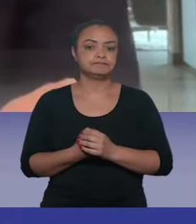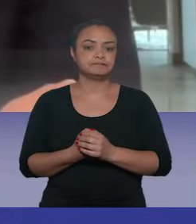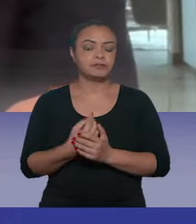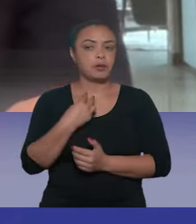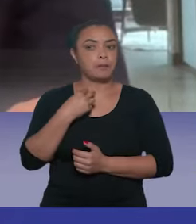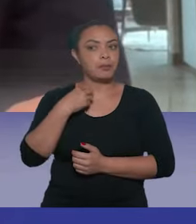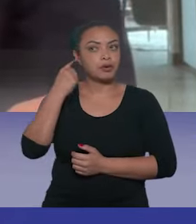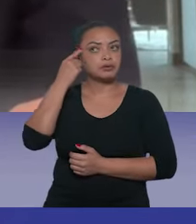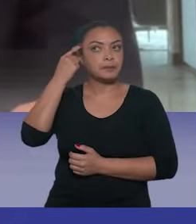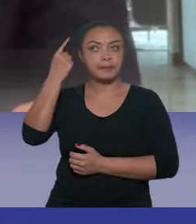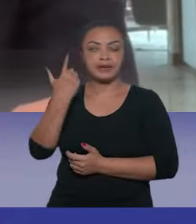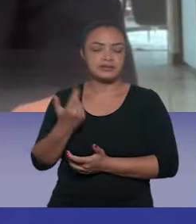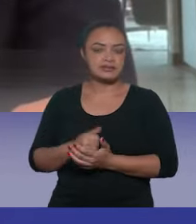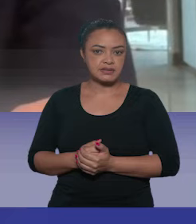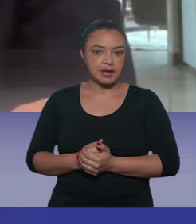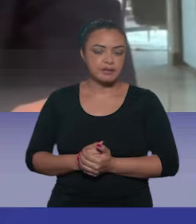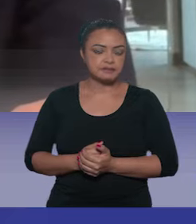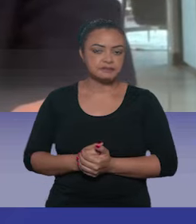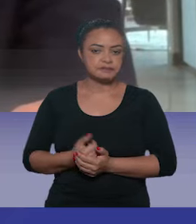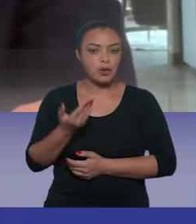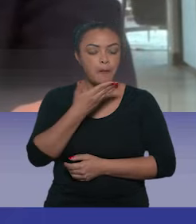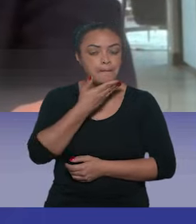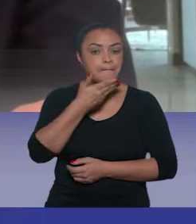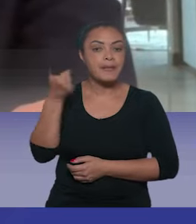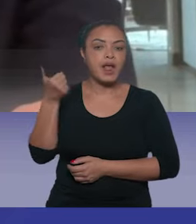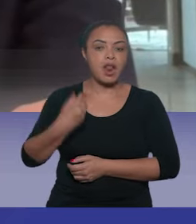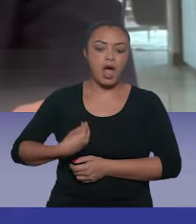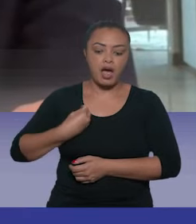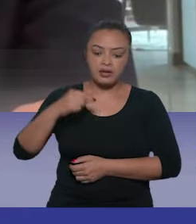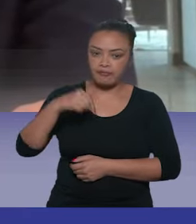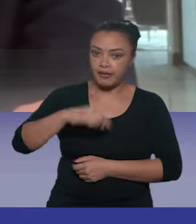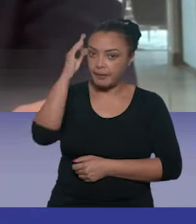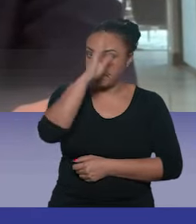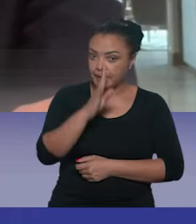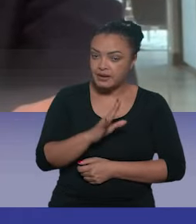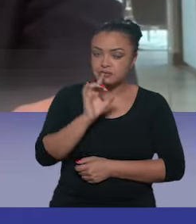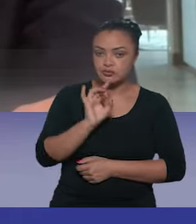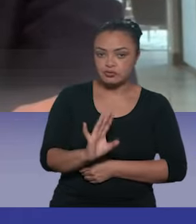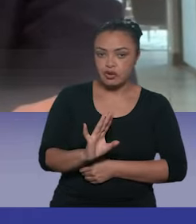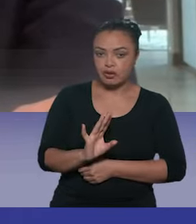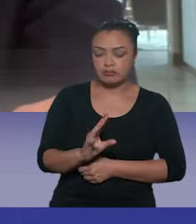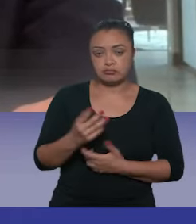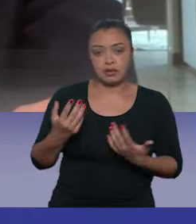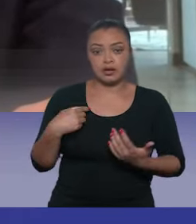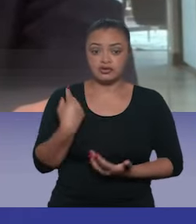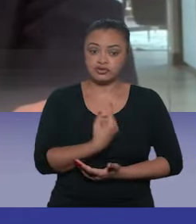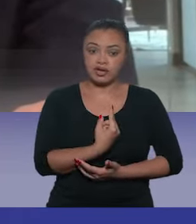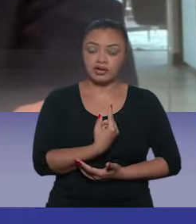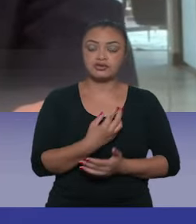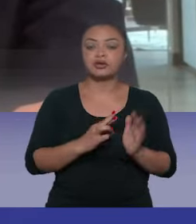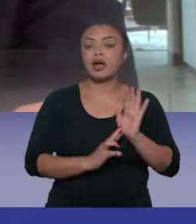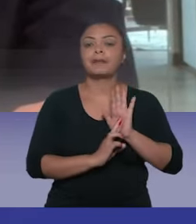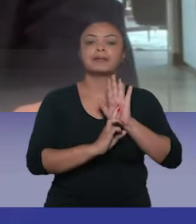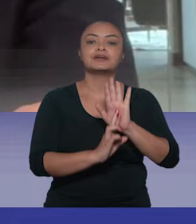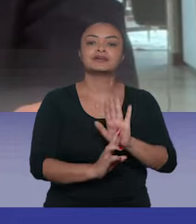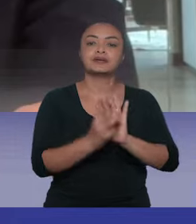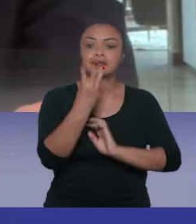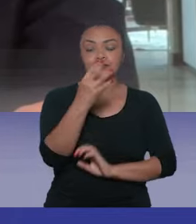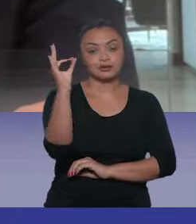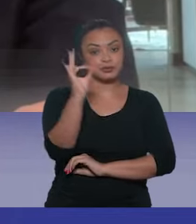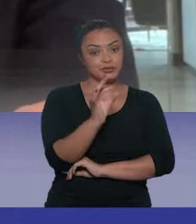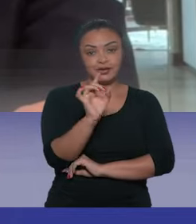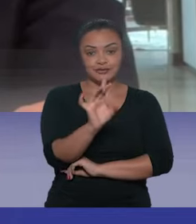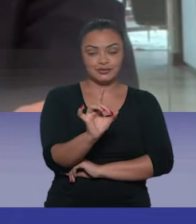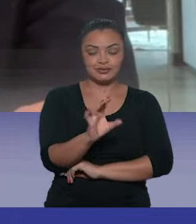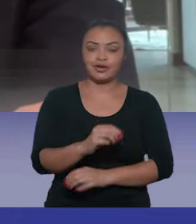uma gama muito ampla para um cliente. Acho que não dá para a gente achar que